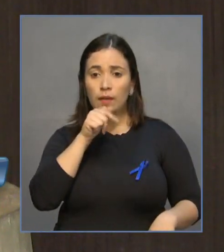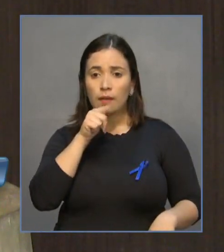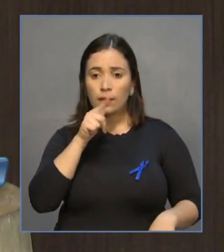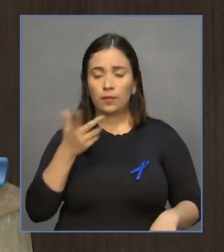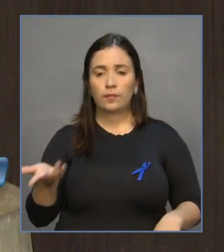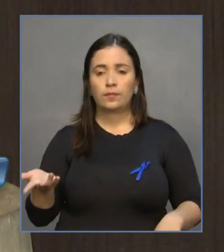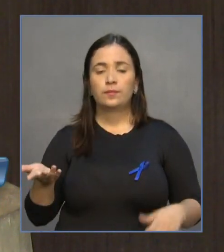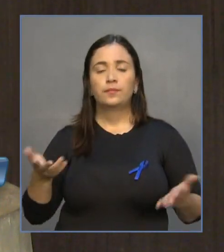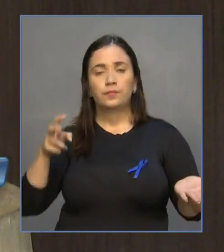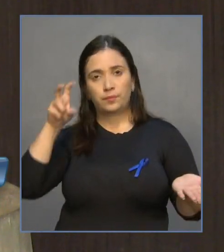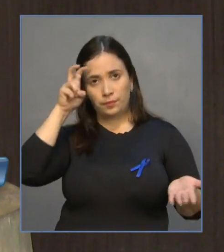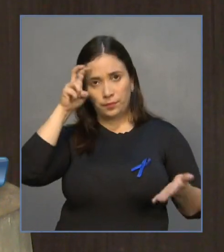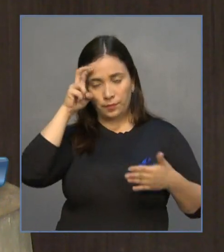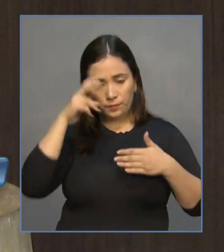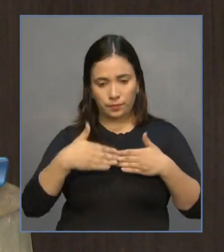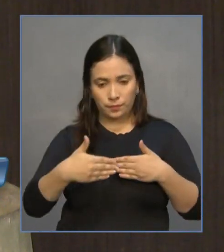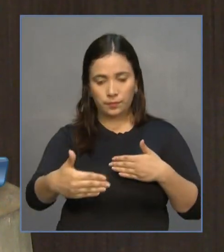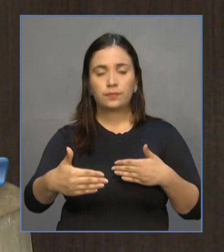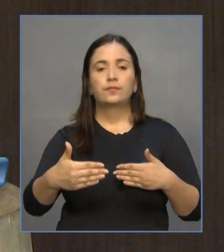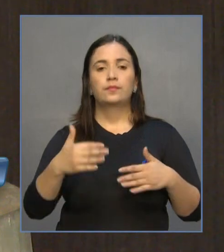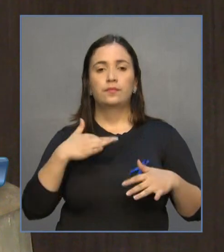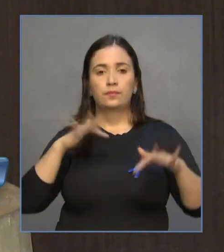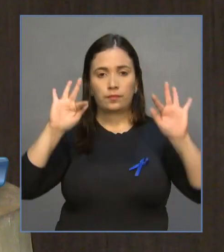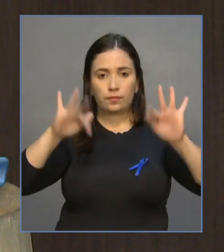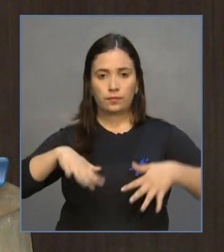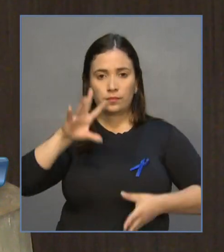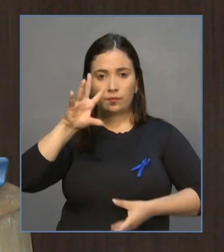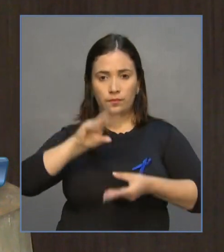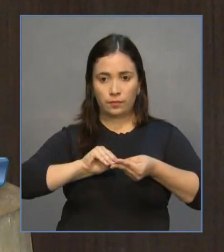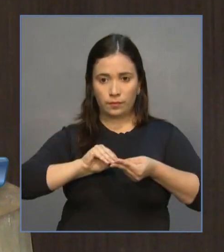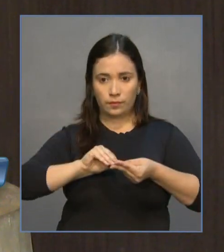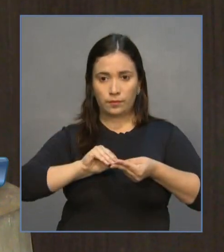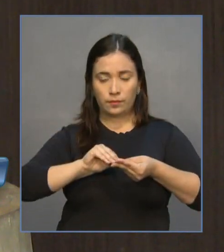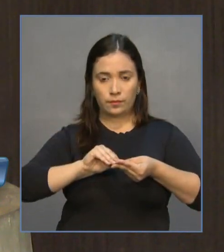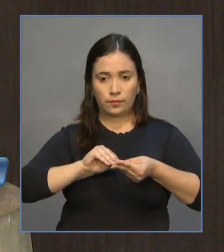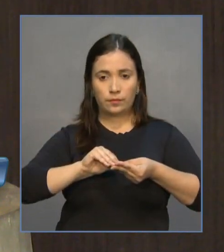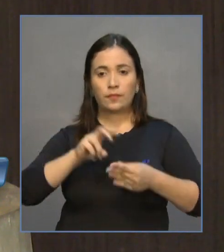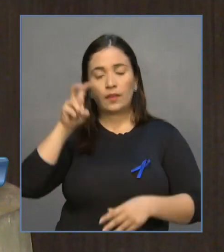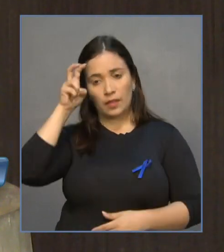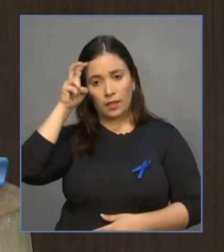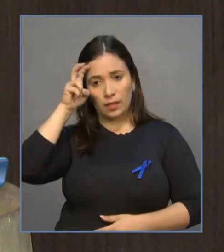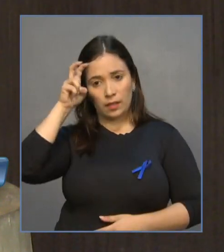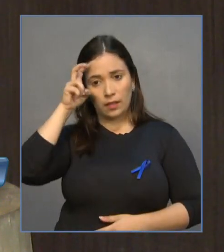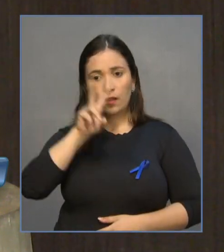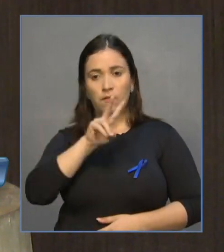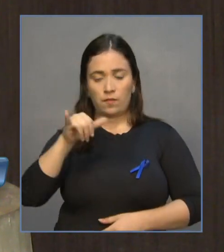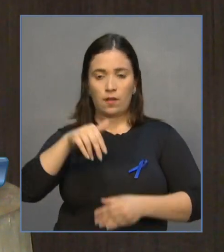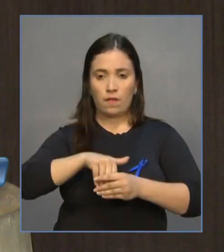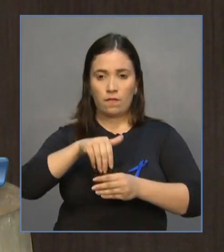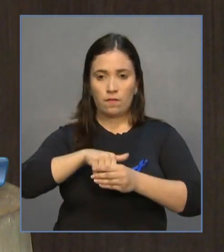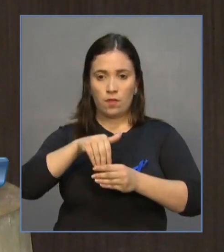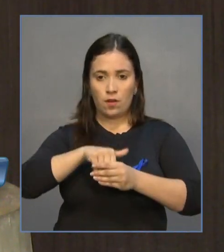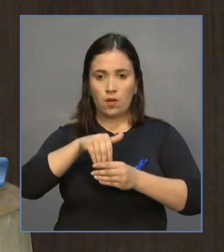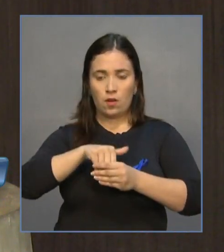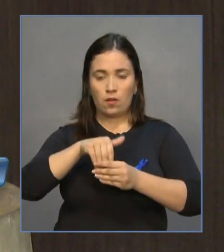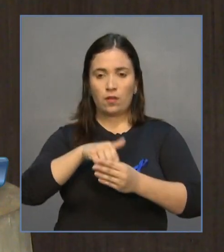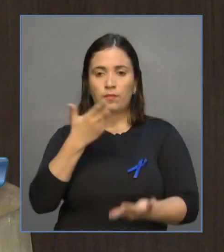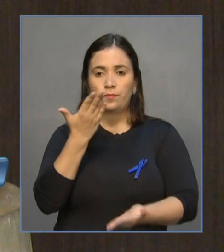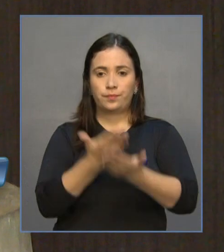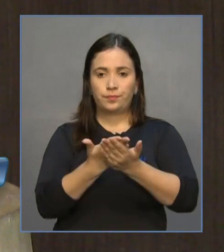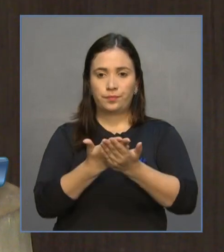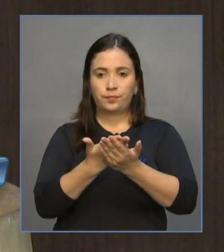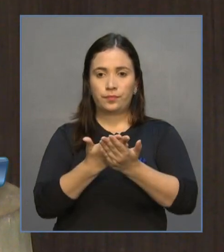Portanto, quinta-feira, eu concluo, quinta-feira nós votaremos este pedido